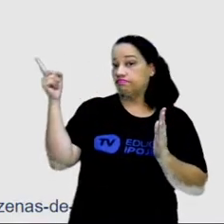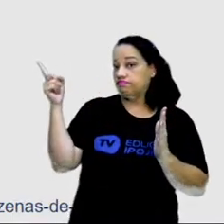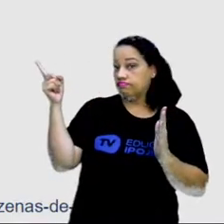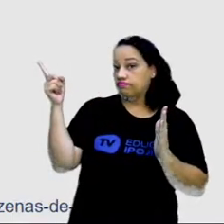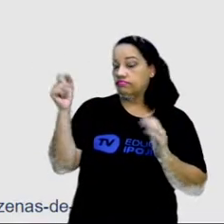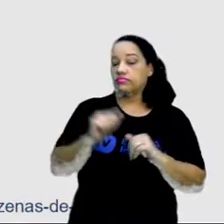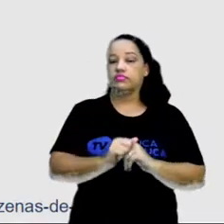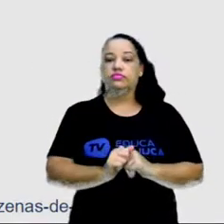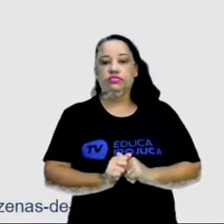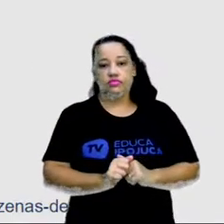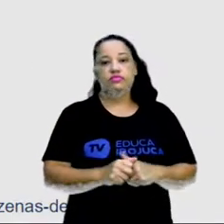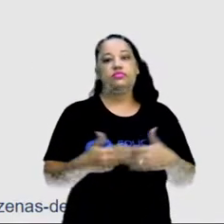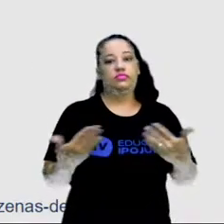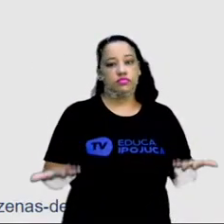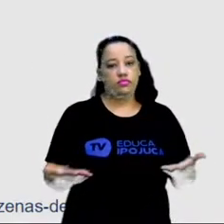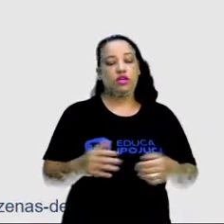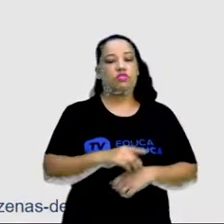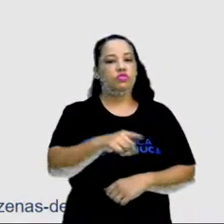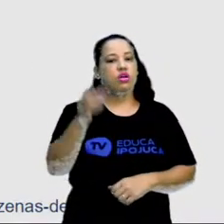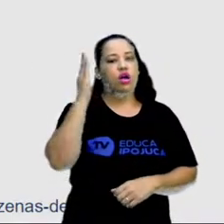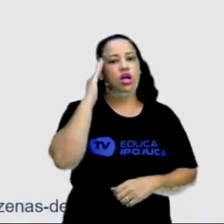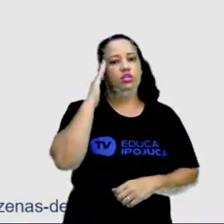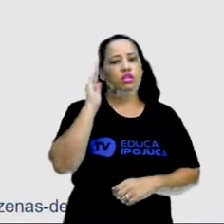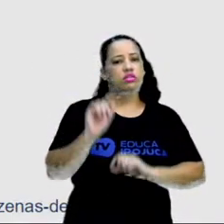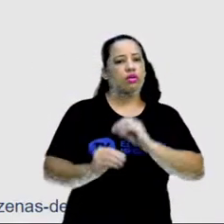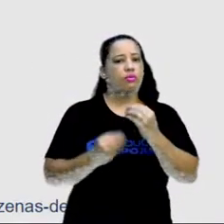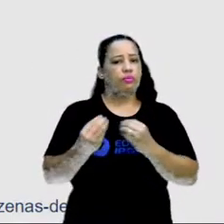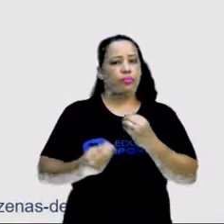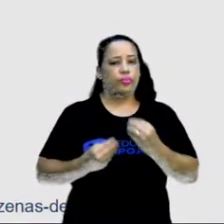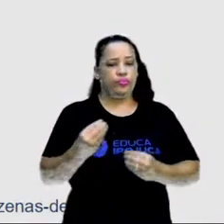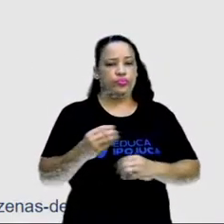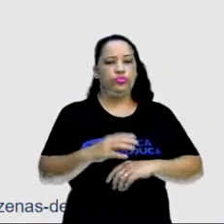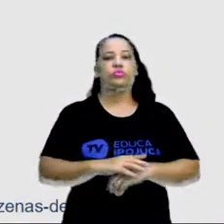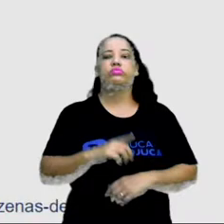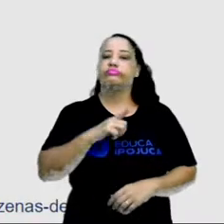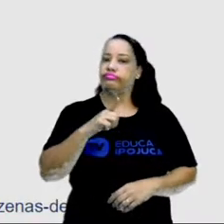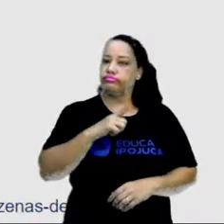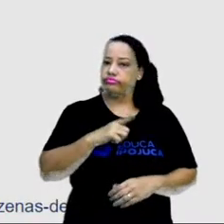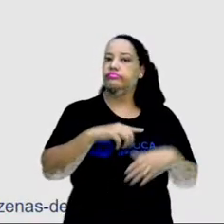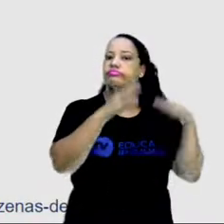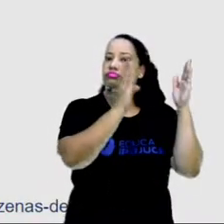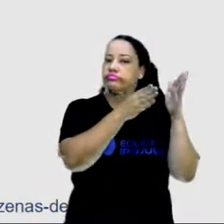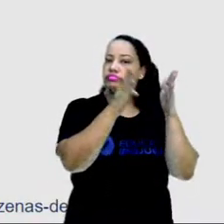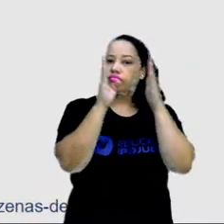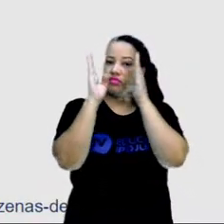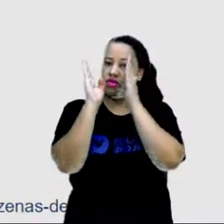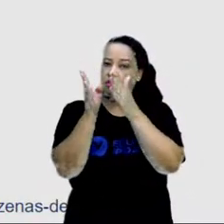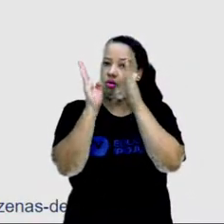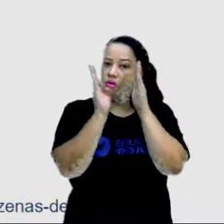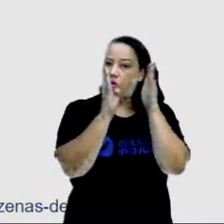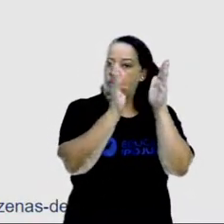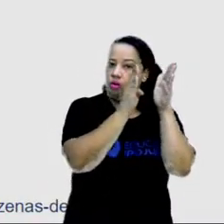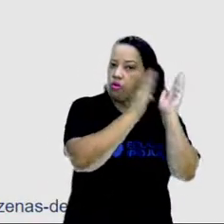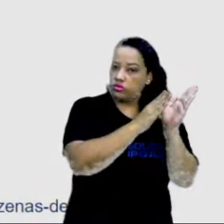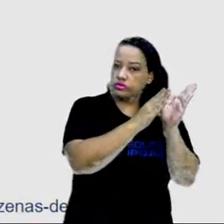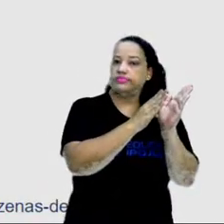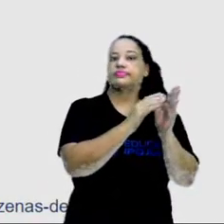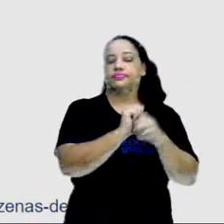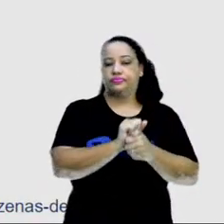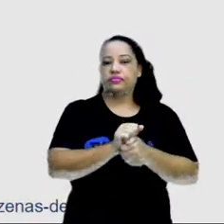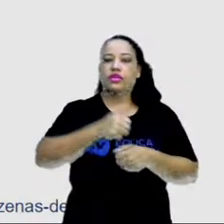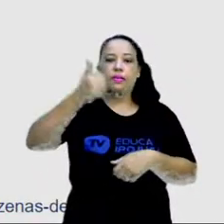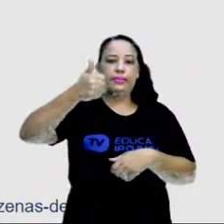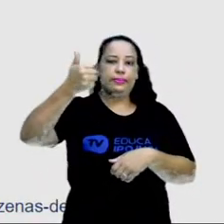222. E eu quero que vocês entendam como. Que existe uma ordem para categorizar esses números. A